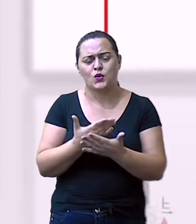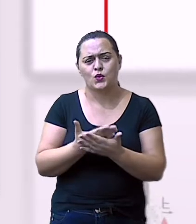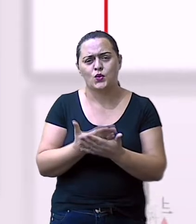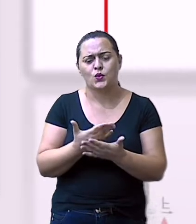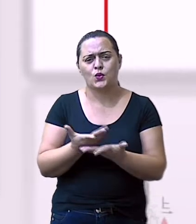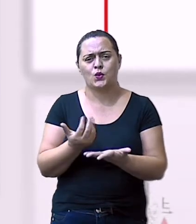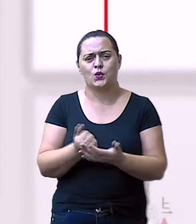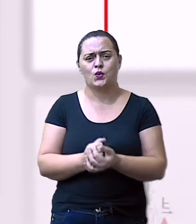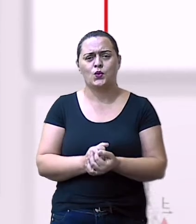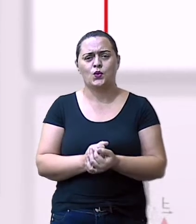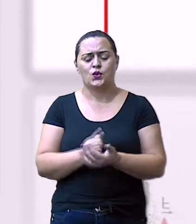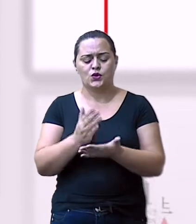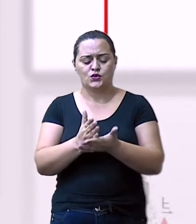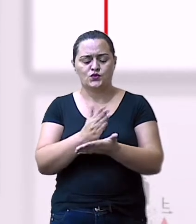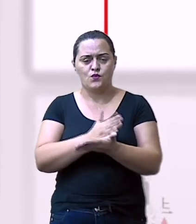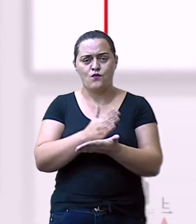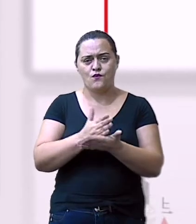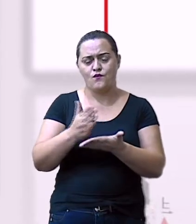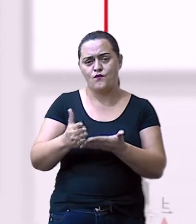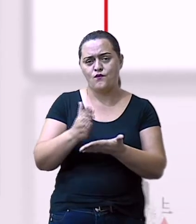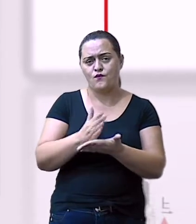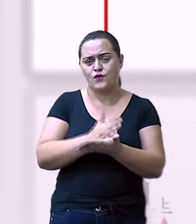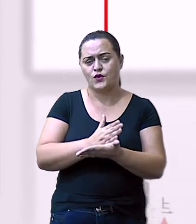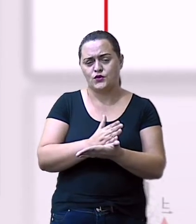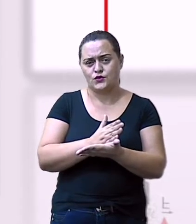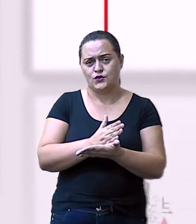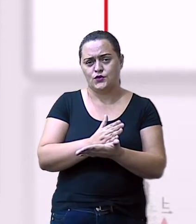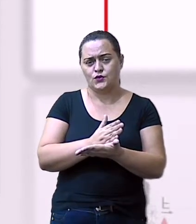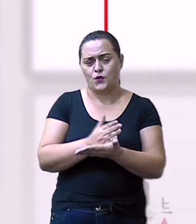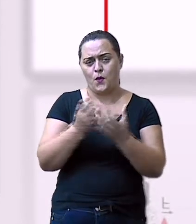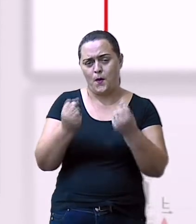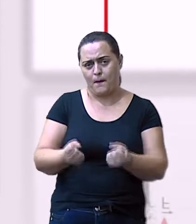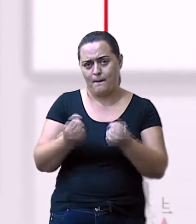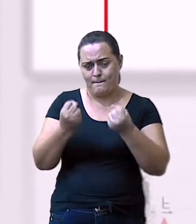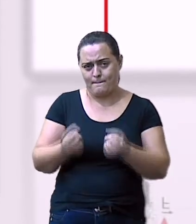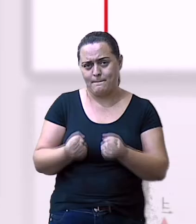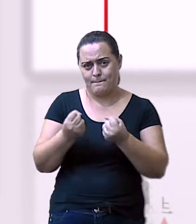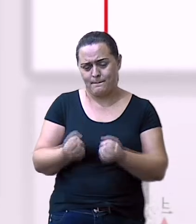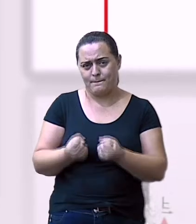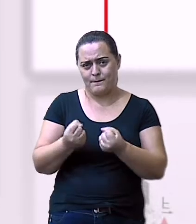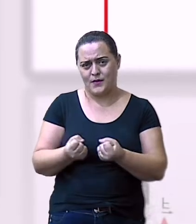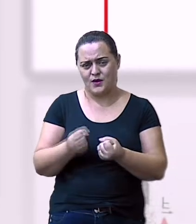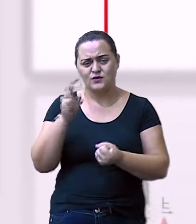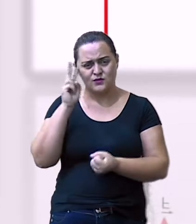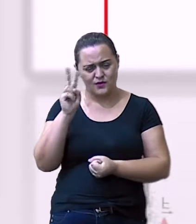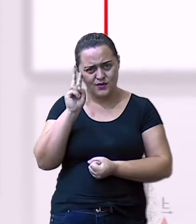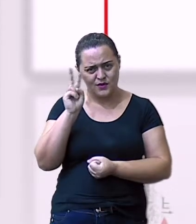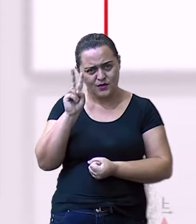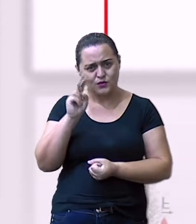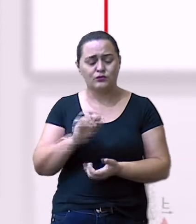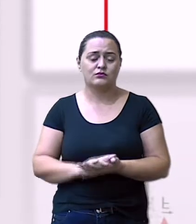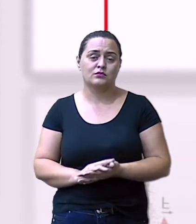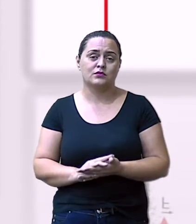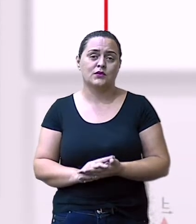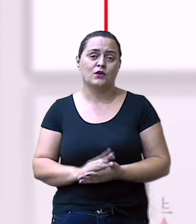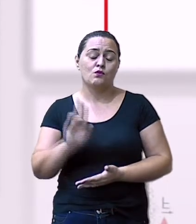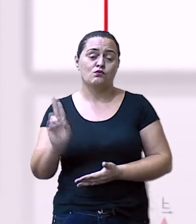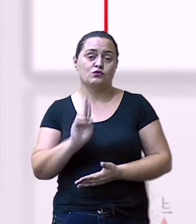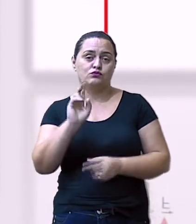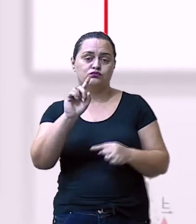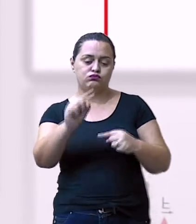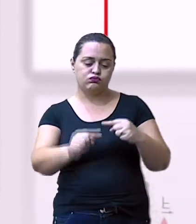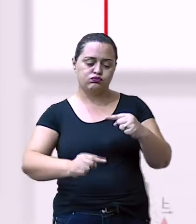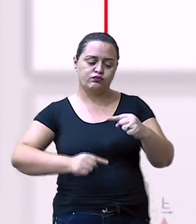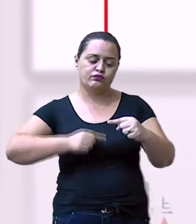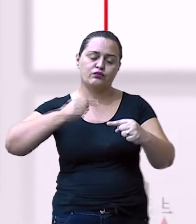se divide ao meio? Perceba que, nesse caso, a utilização da roldana móvel reduziu